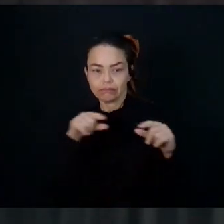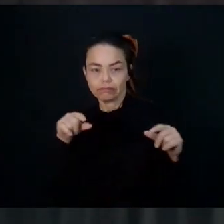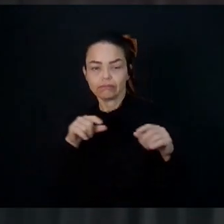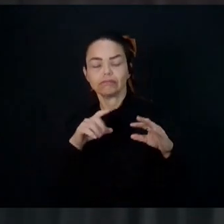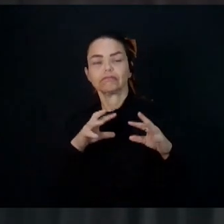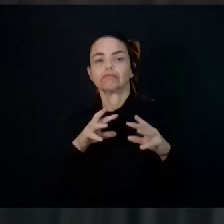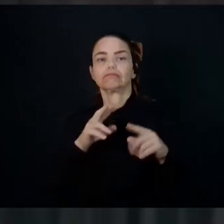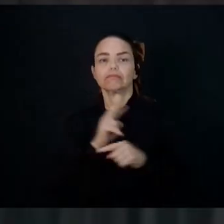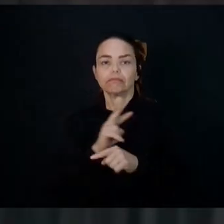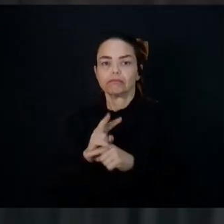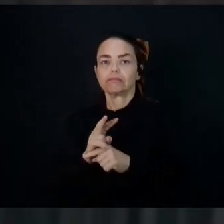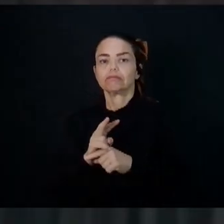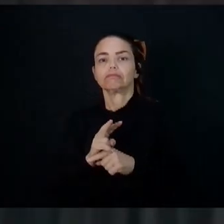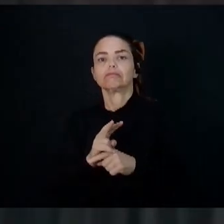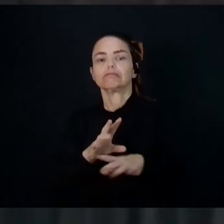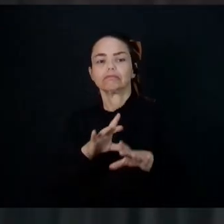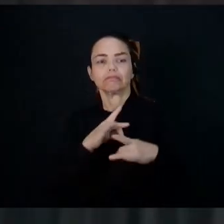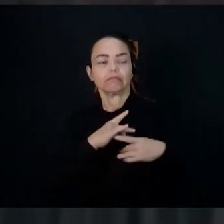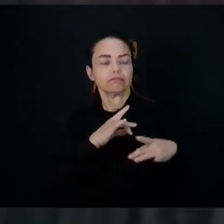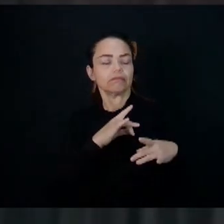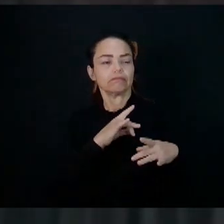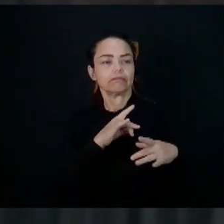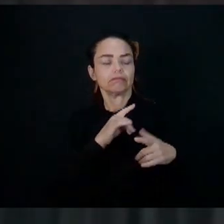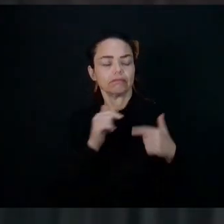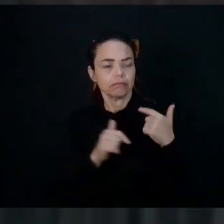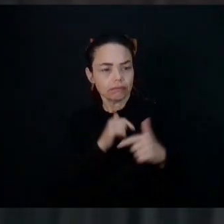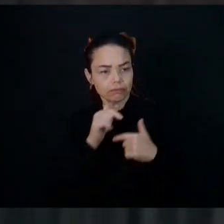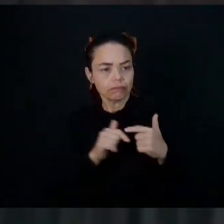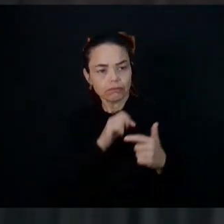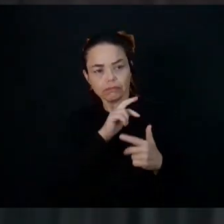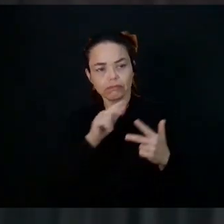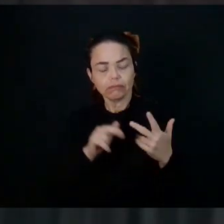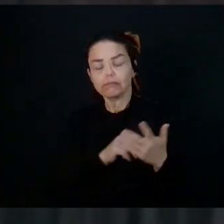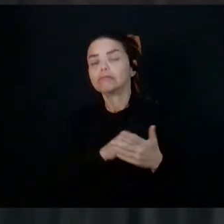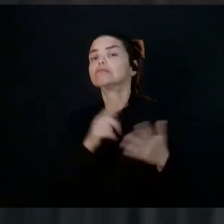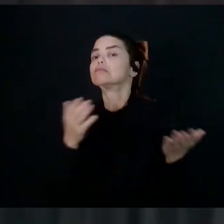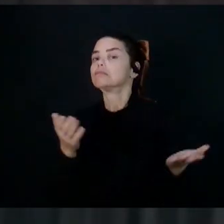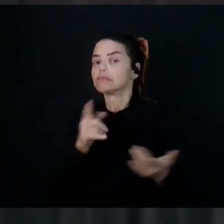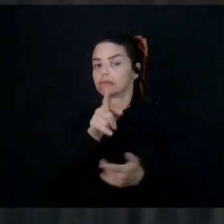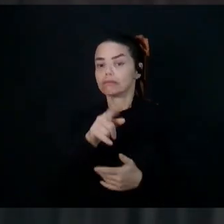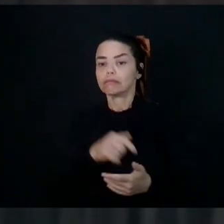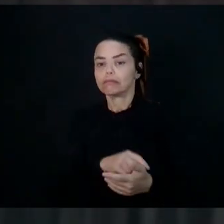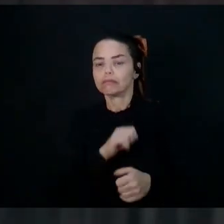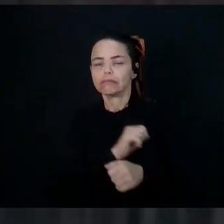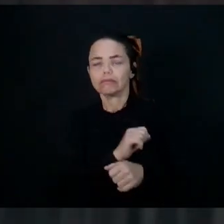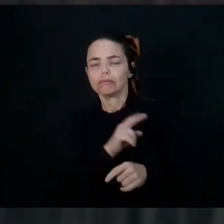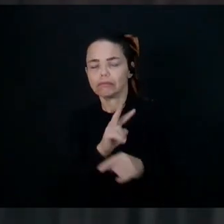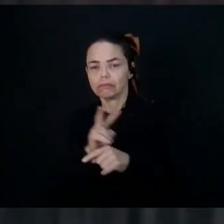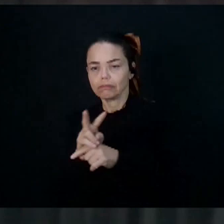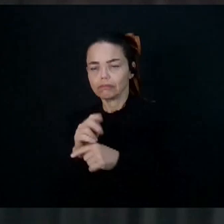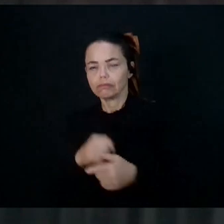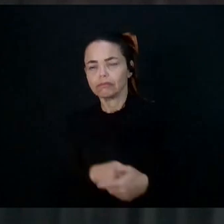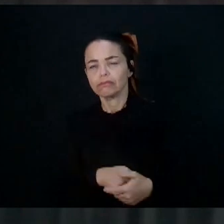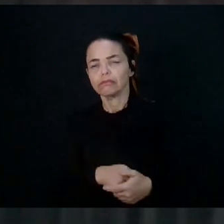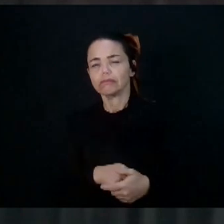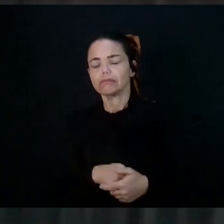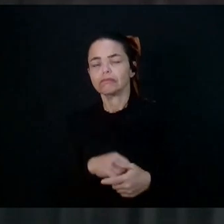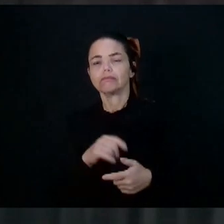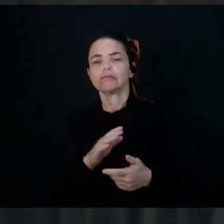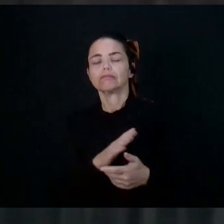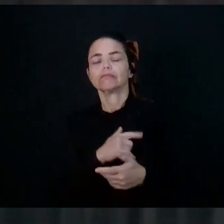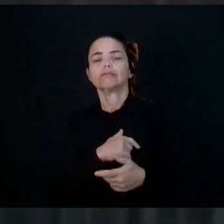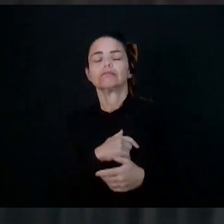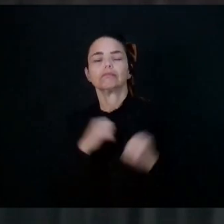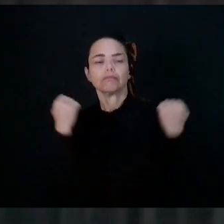pego todas as funções, mas espera aí, e você? Você pare para cuidar de você. Pequenos cuidados, uma atividade